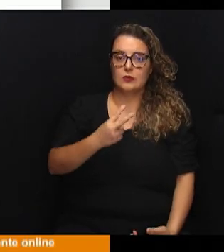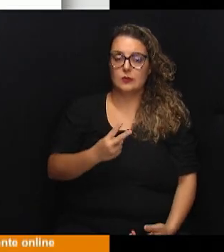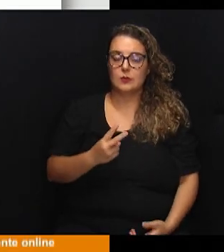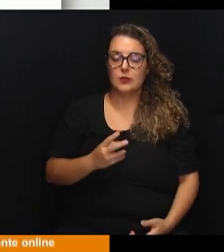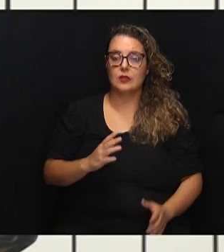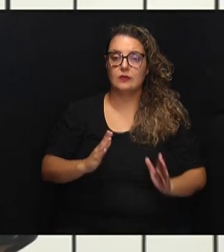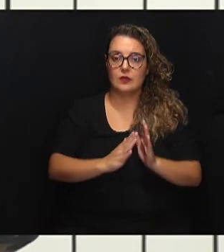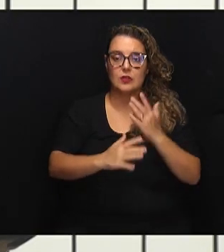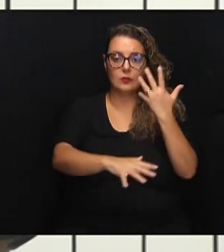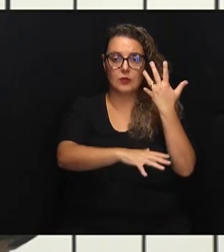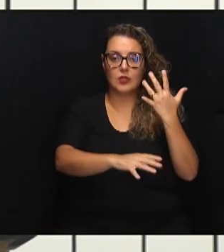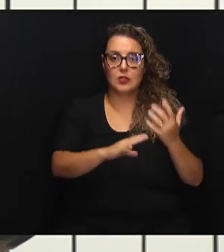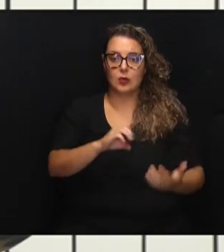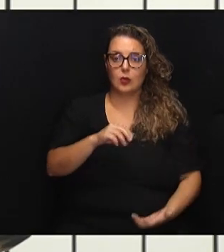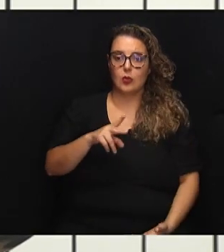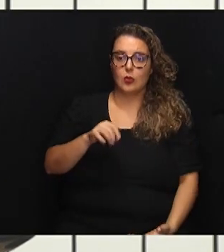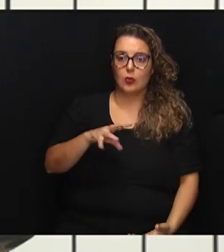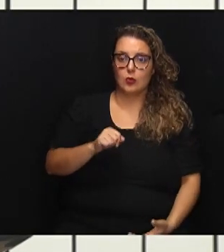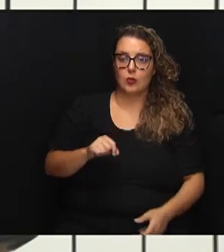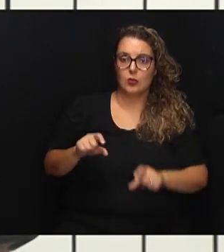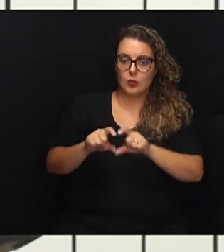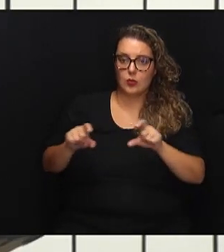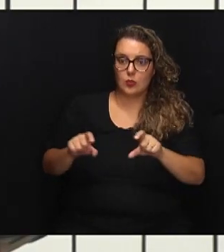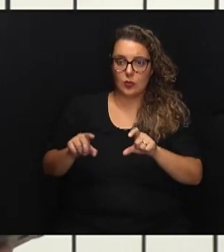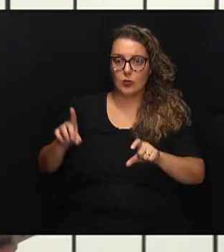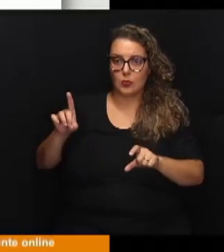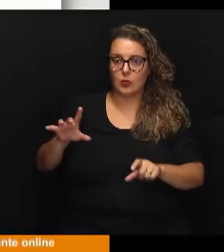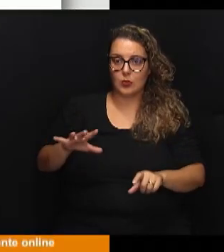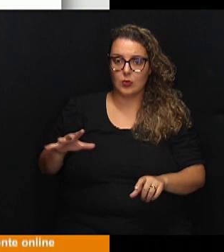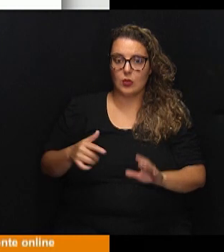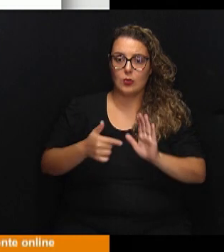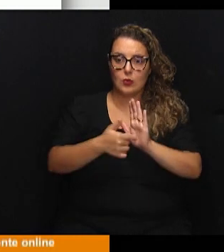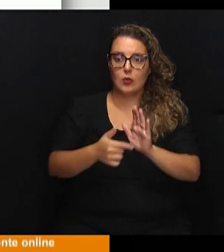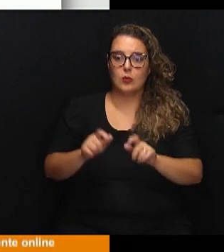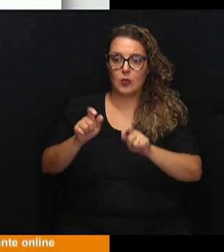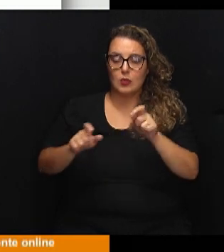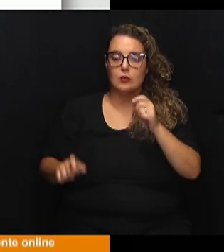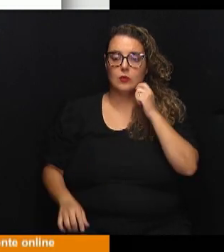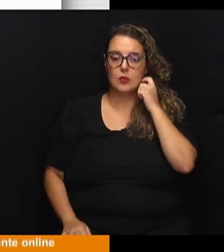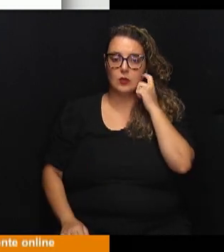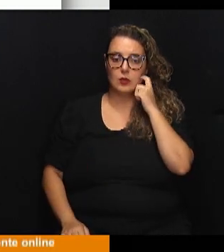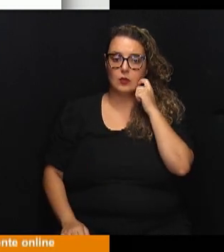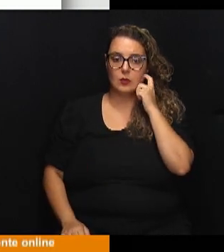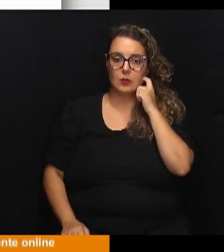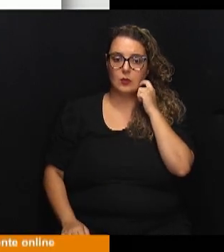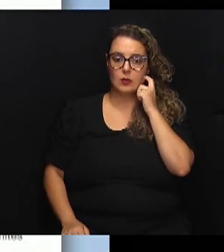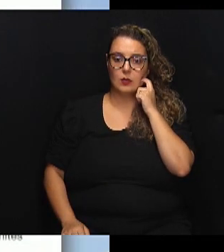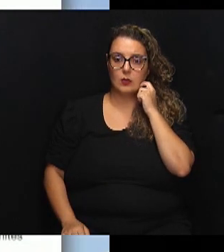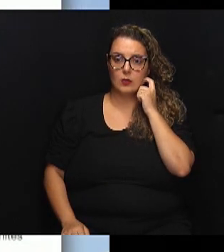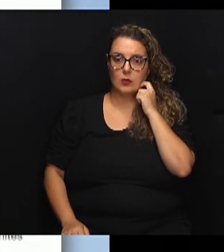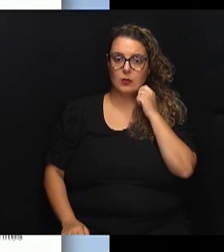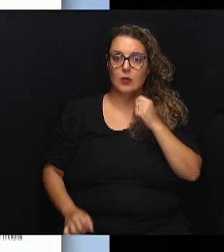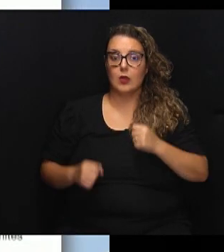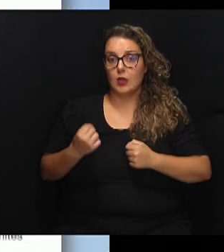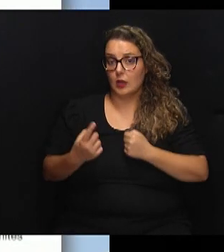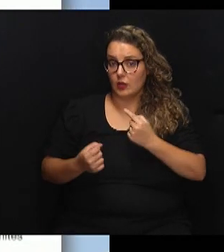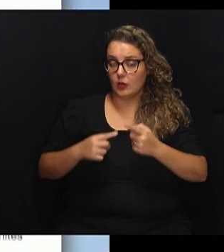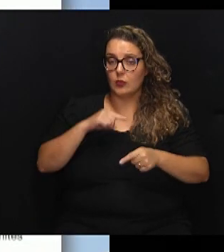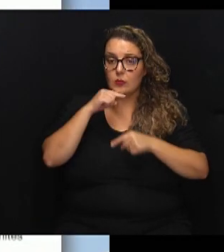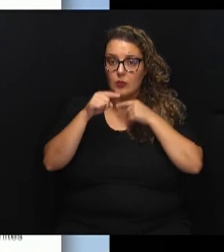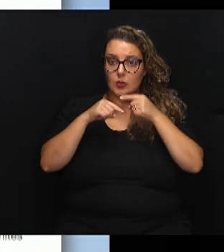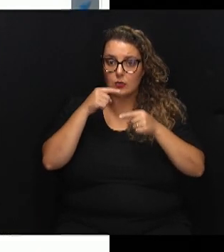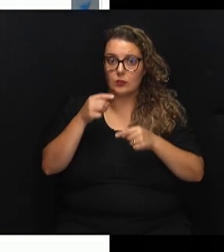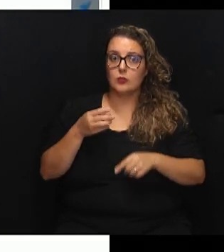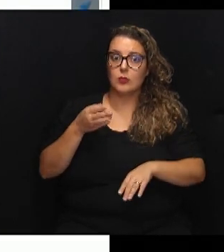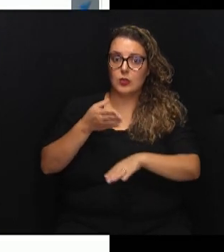permite ainda, olha, bem no seu canto direito embaixo, mostra um pouquinho aqui, pessoal. Se eu quiser tirar alguma dúvida, eu entro